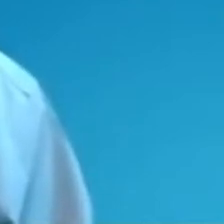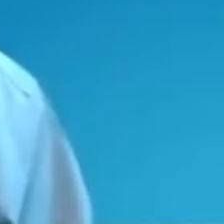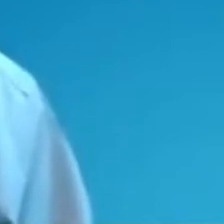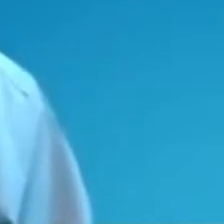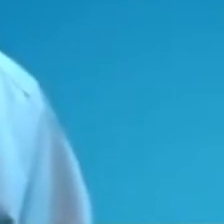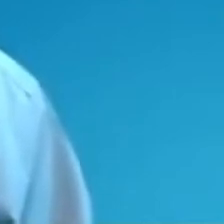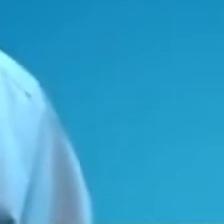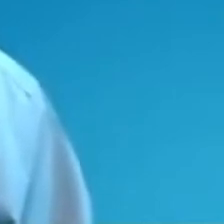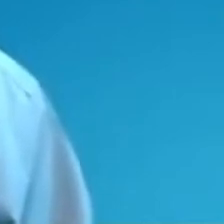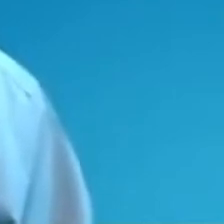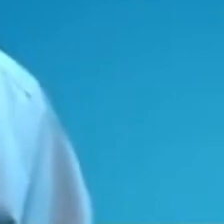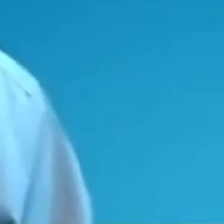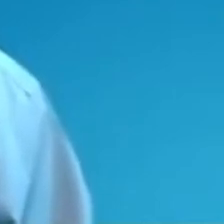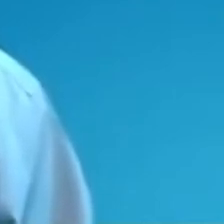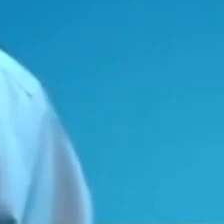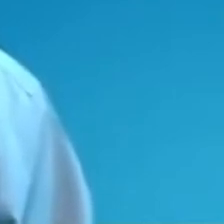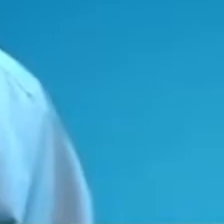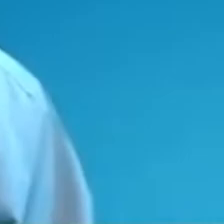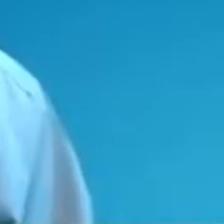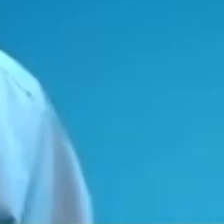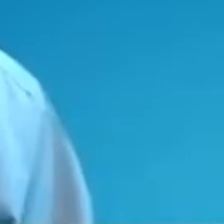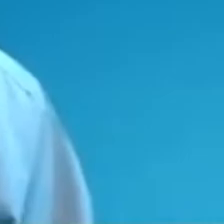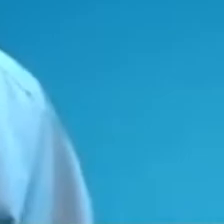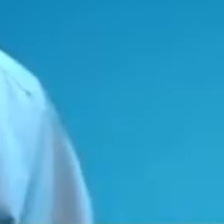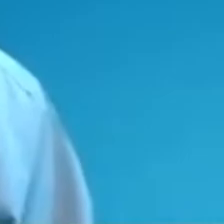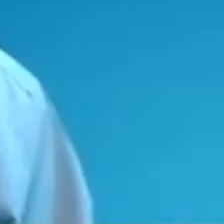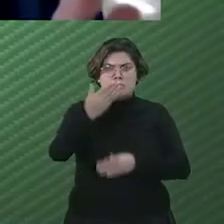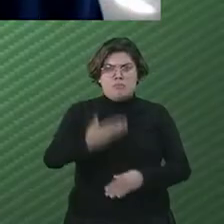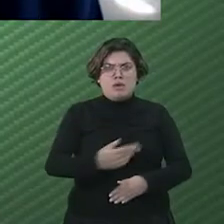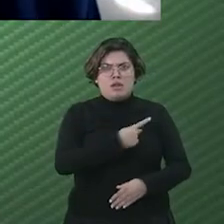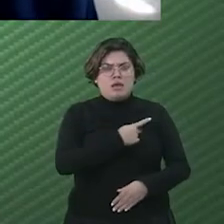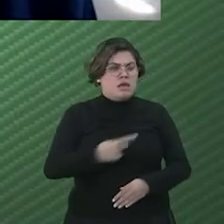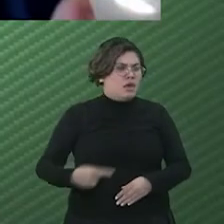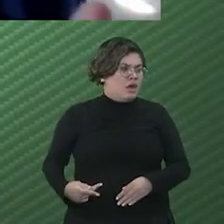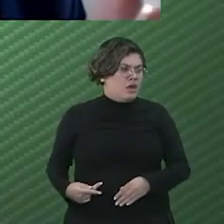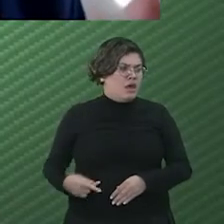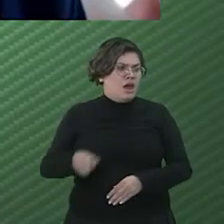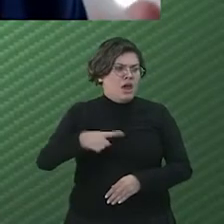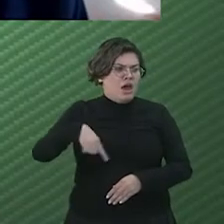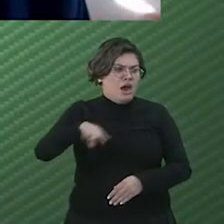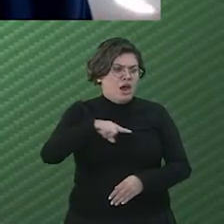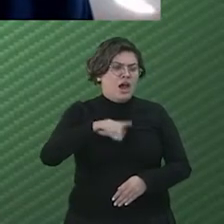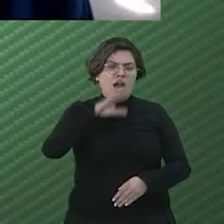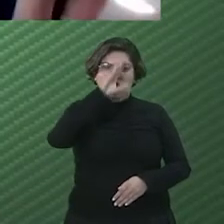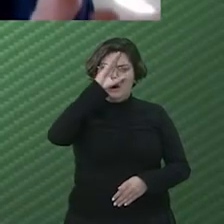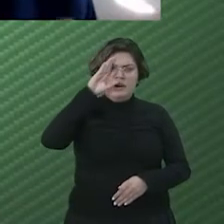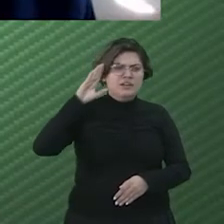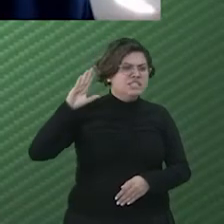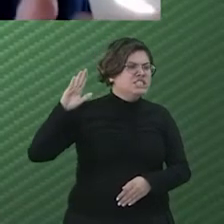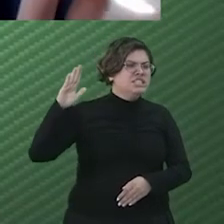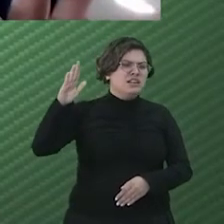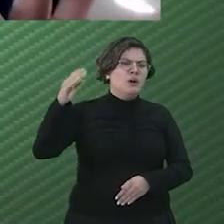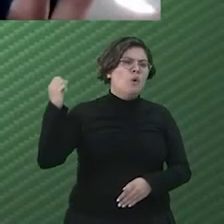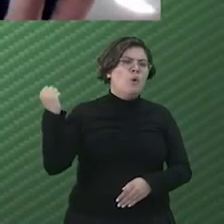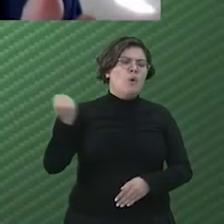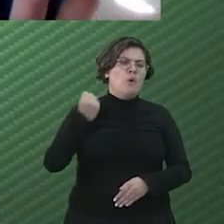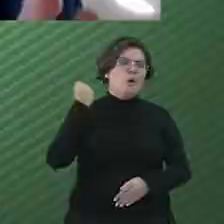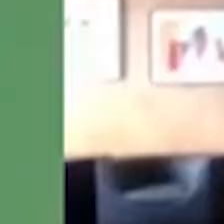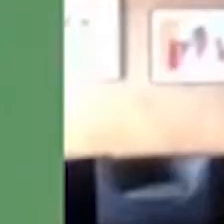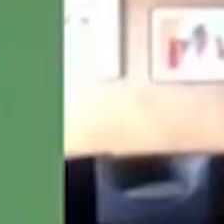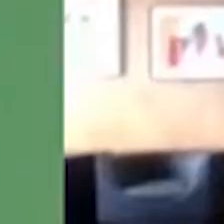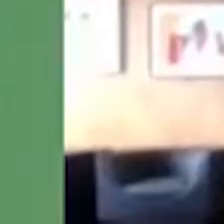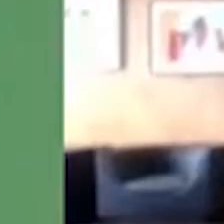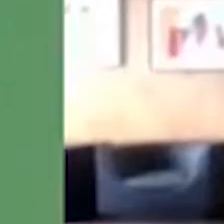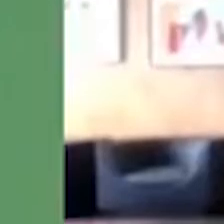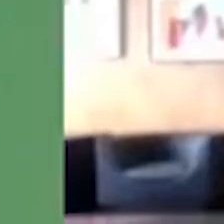qualquer viés e, claramente, ajudando ao Brasil. Além dos dois presidentes, participaram do evento o ministro